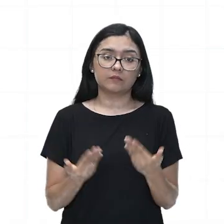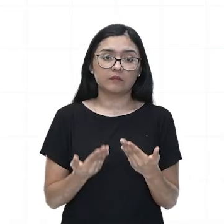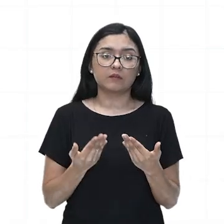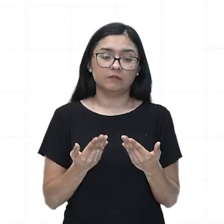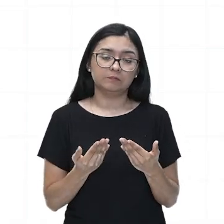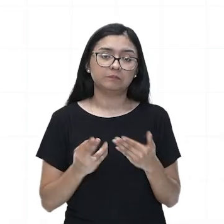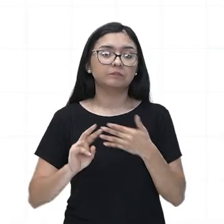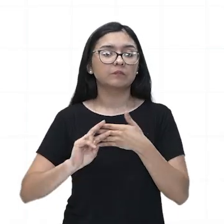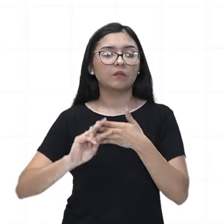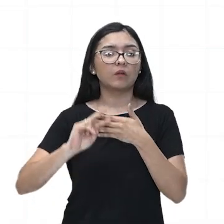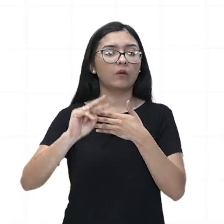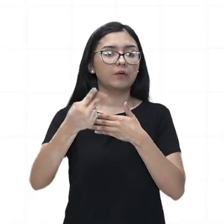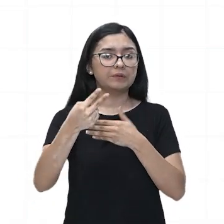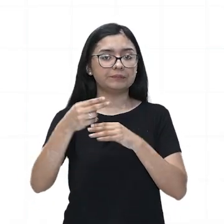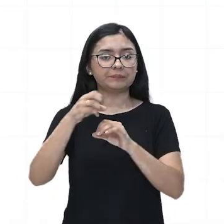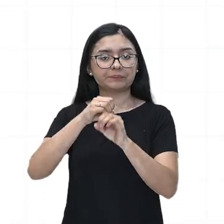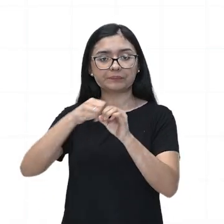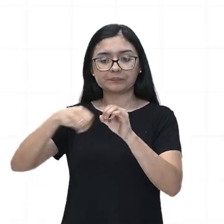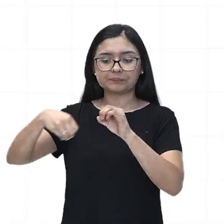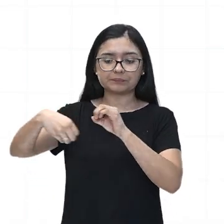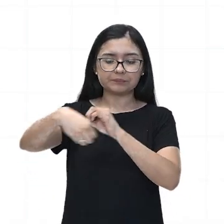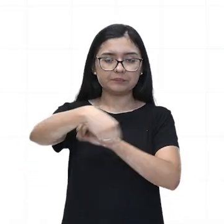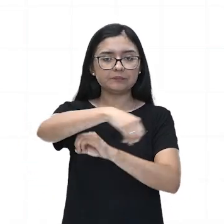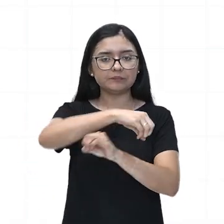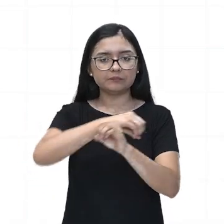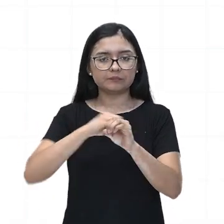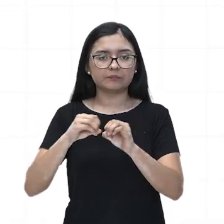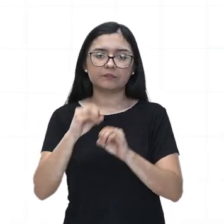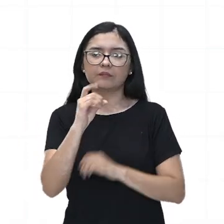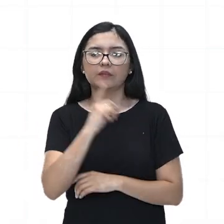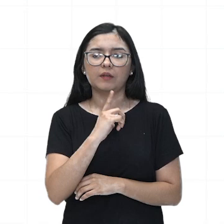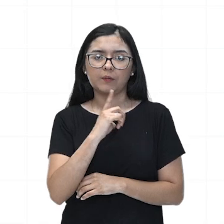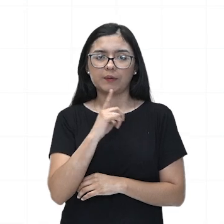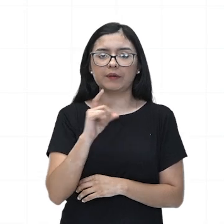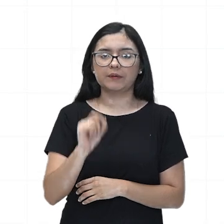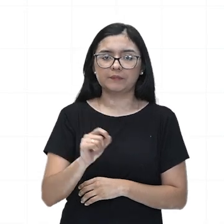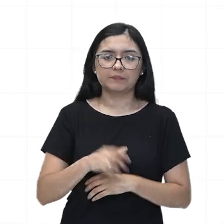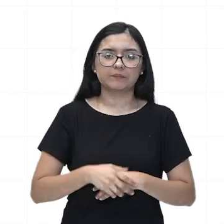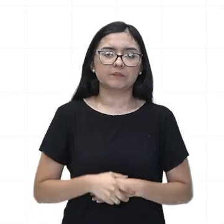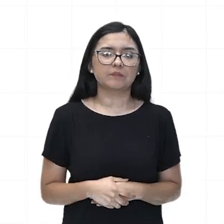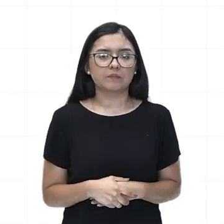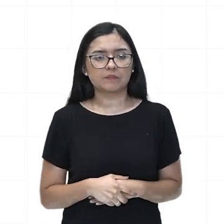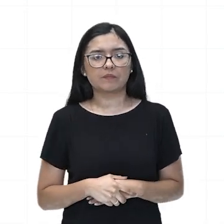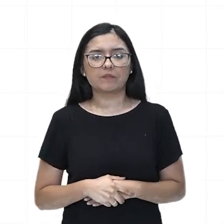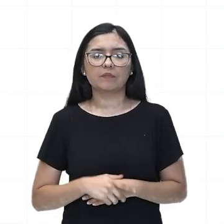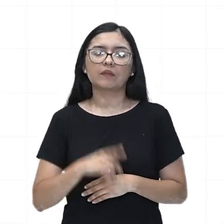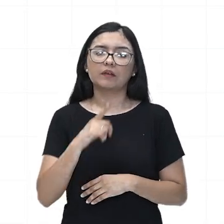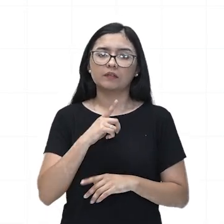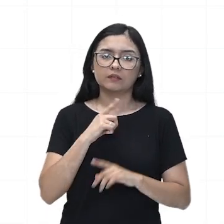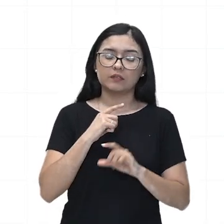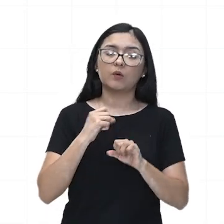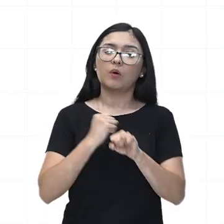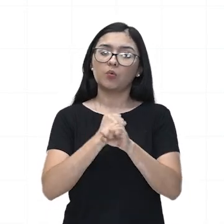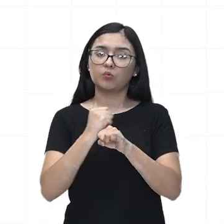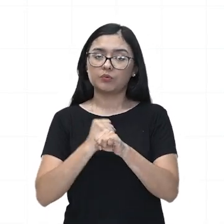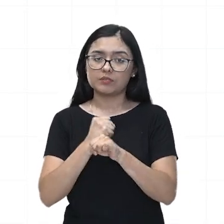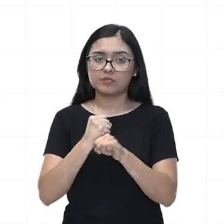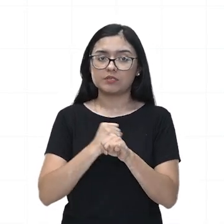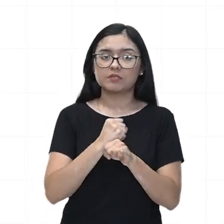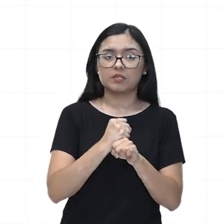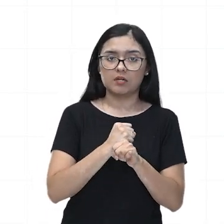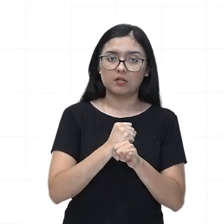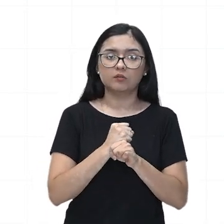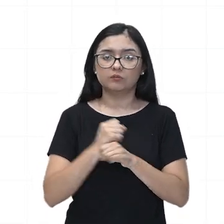consequências da translação, nós vamos ter, né, a sucessão dos anos, como nós